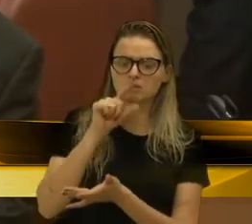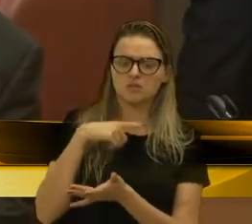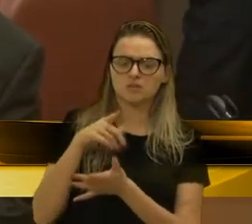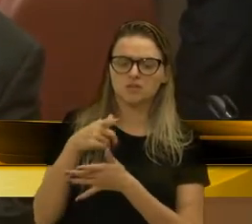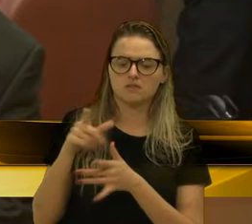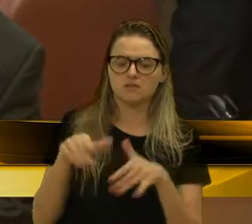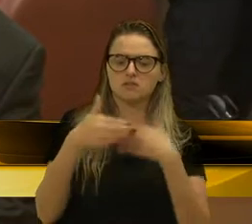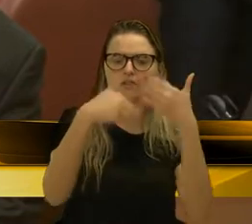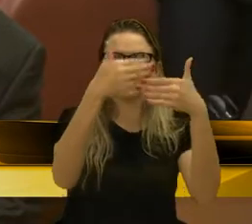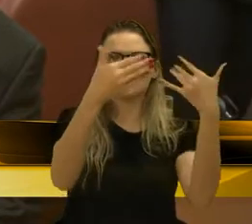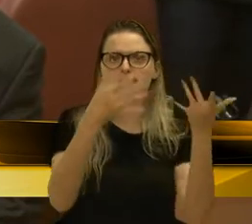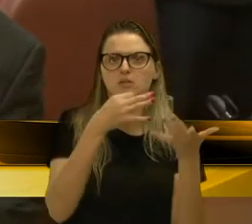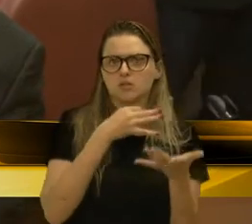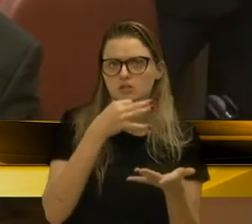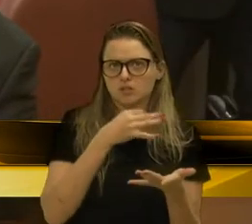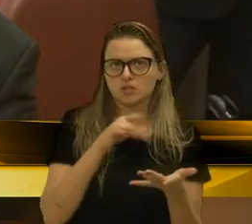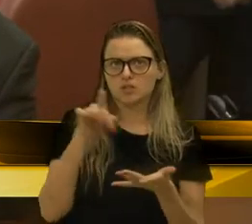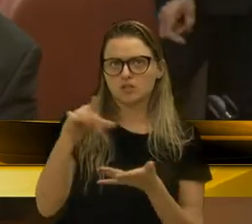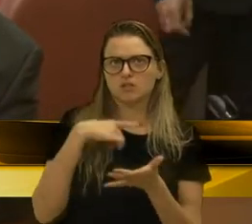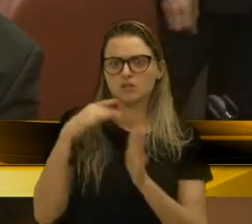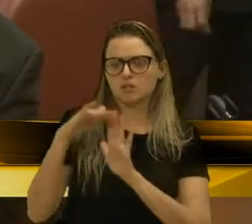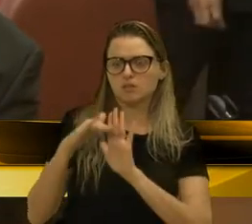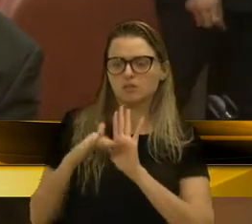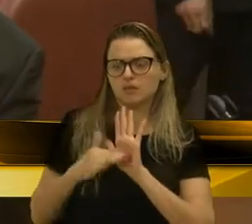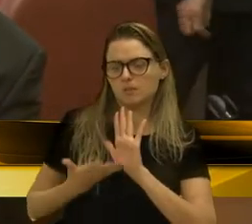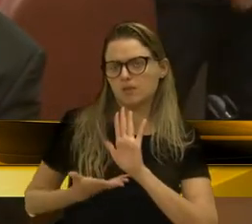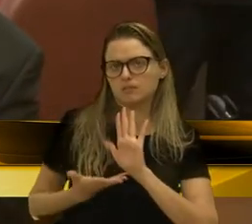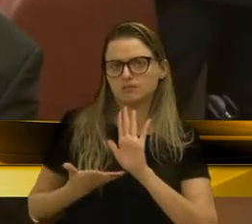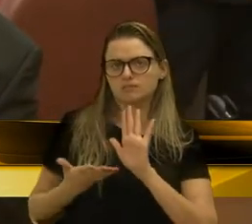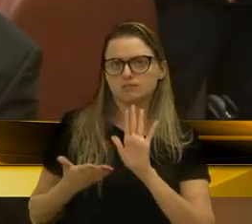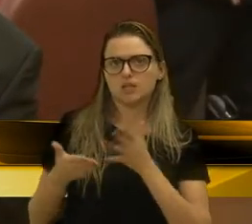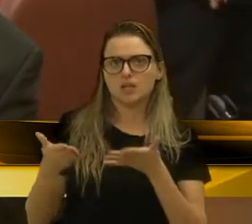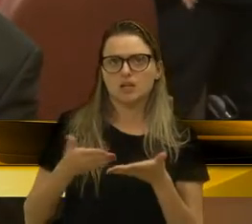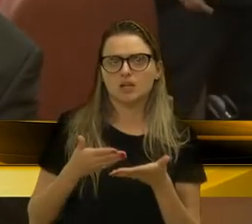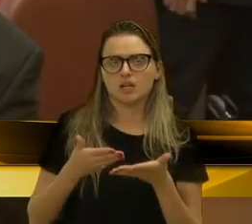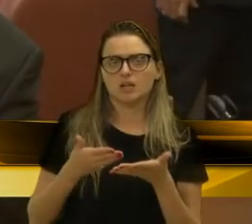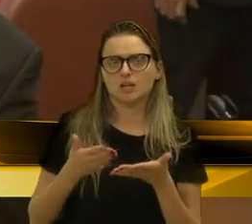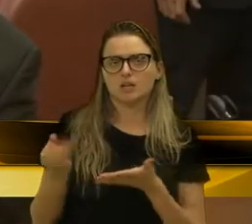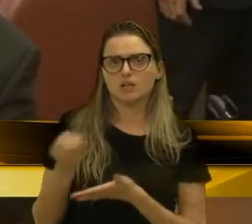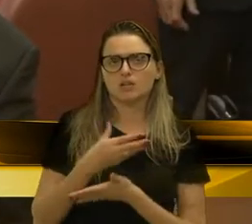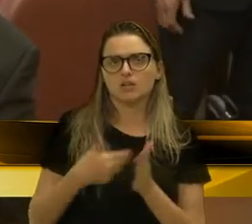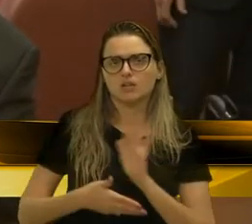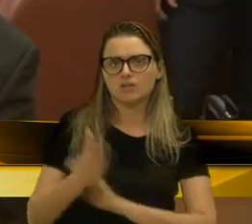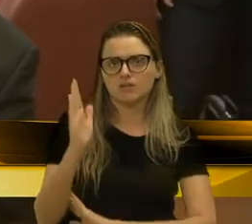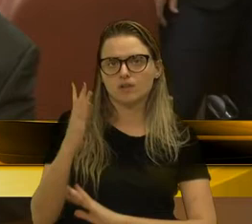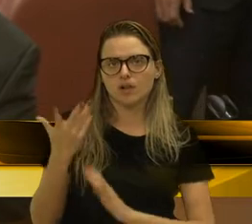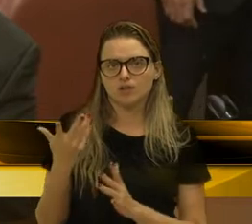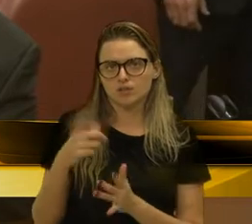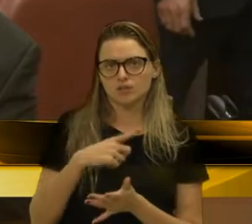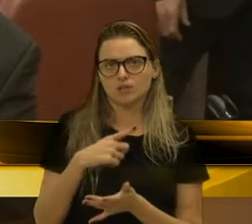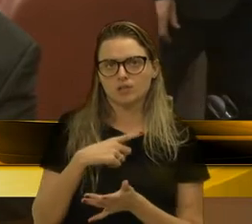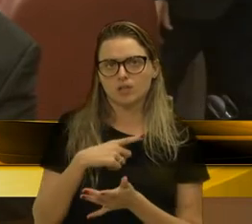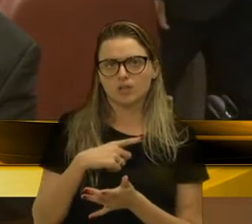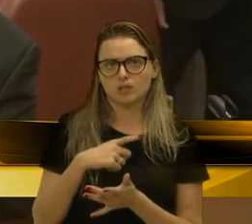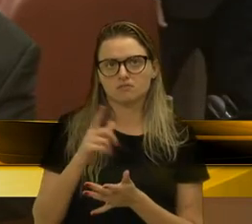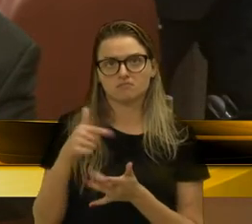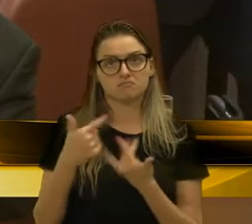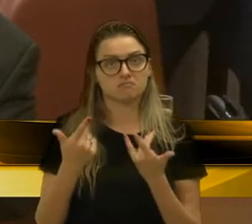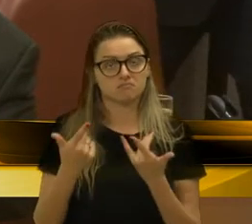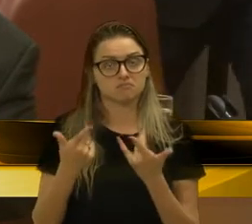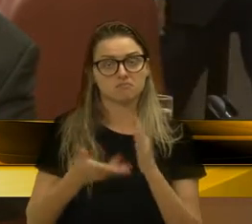senhor fez e que o senhor tem programado, por exemplo, agora a futura viagem que tem pela frente, é uma